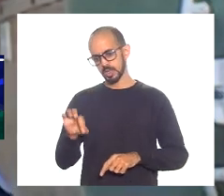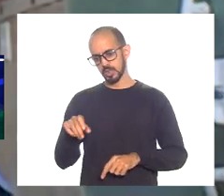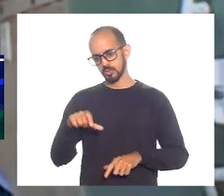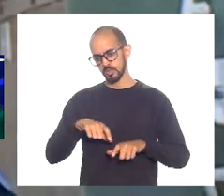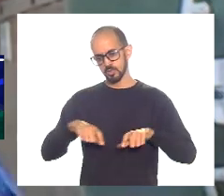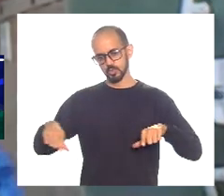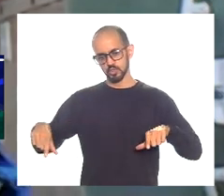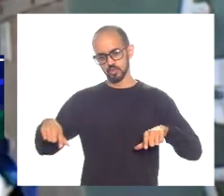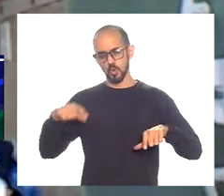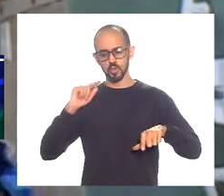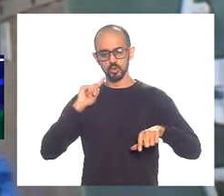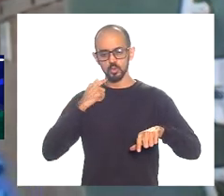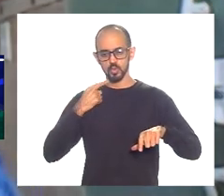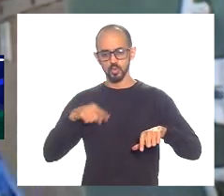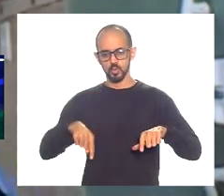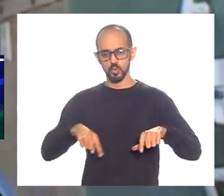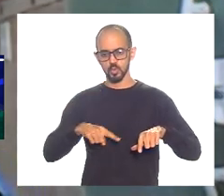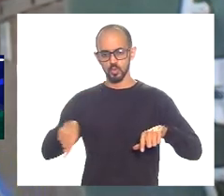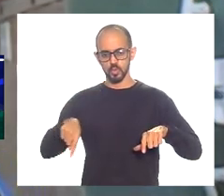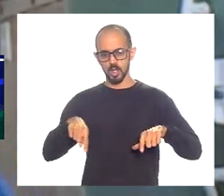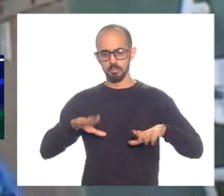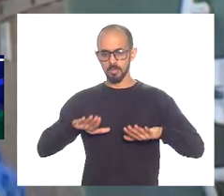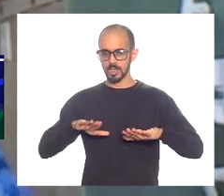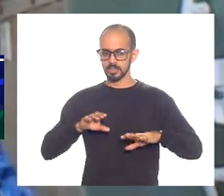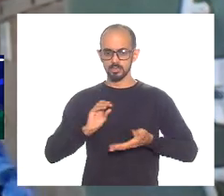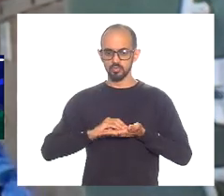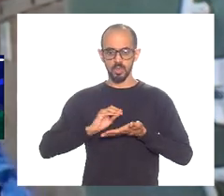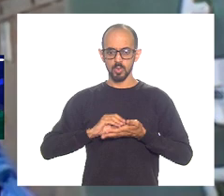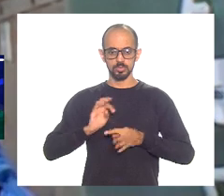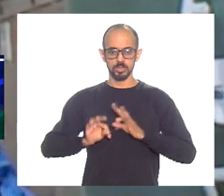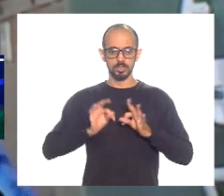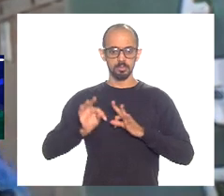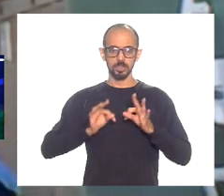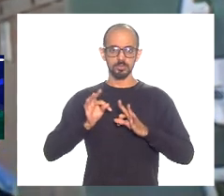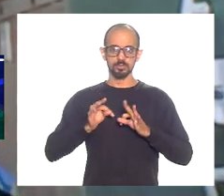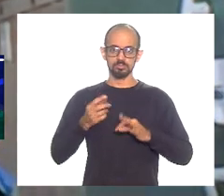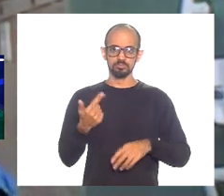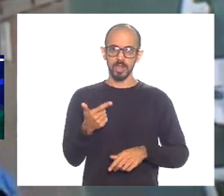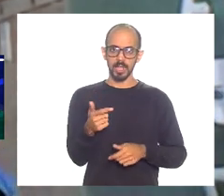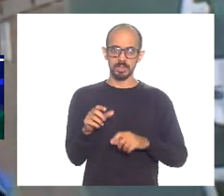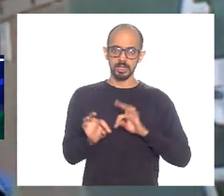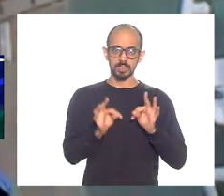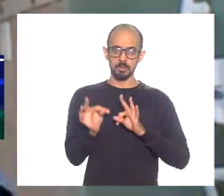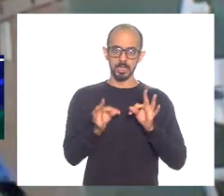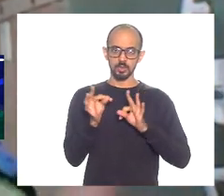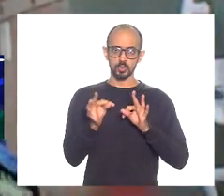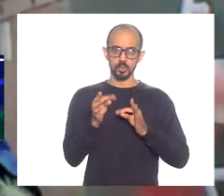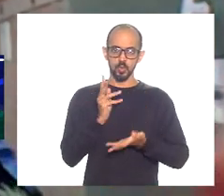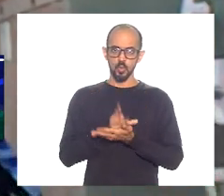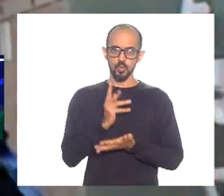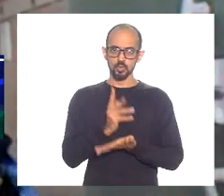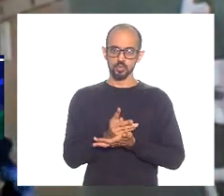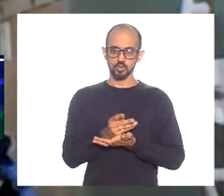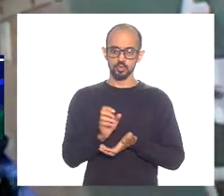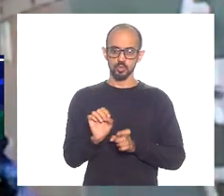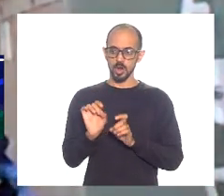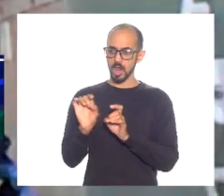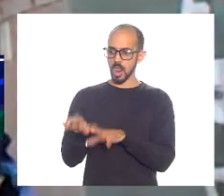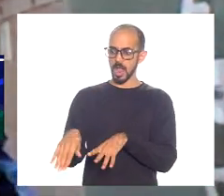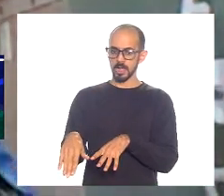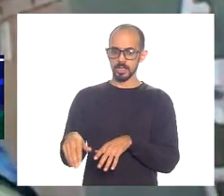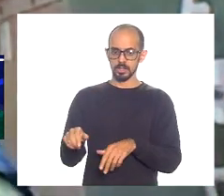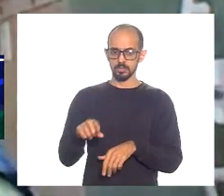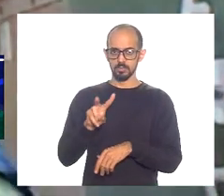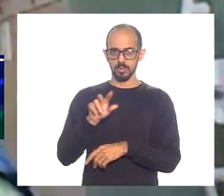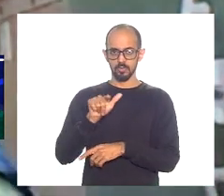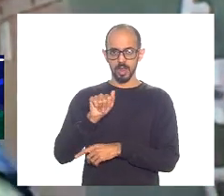esgoto. Sendo que o esgoto da Zona Oeste não é tratado. O esgoto da Zona Oeste continua indo para uma vala,